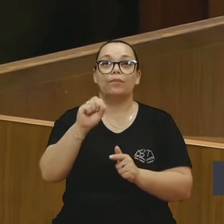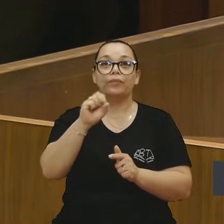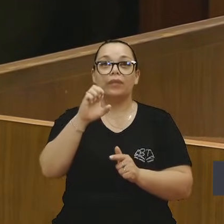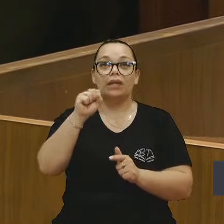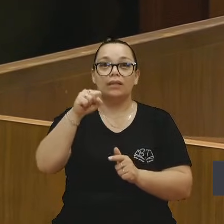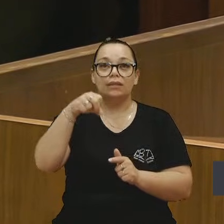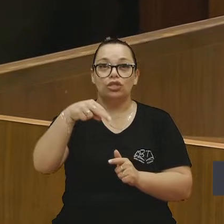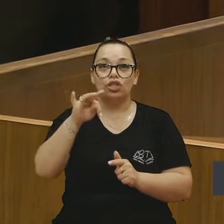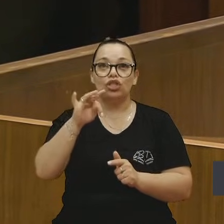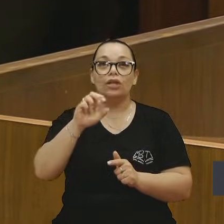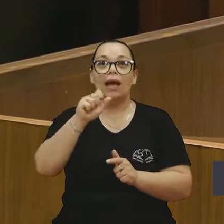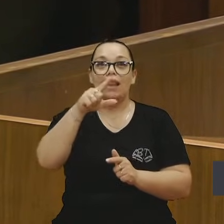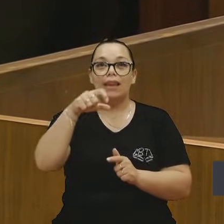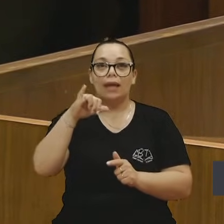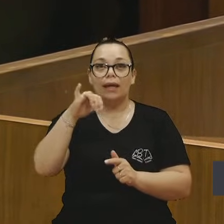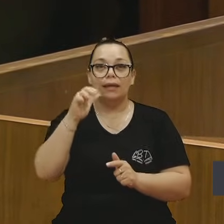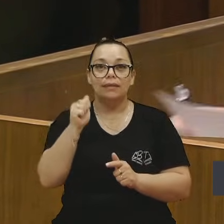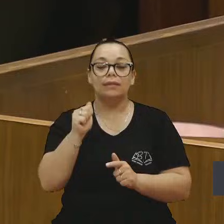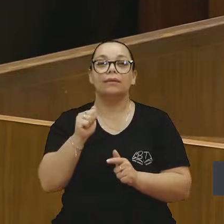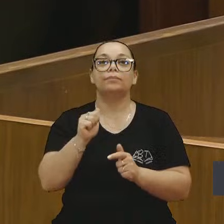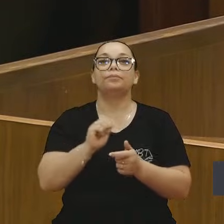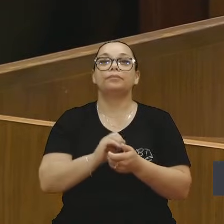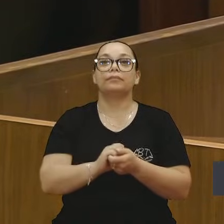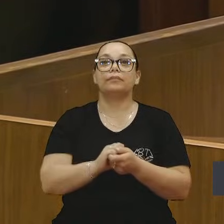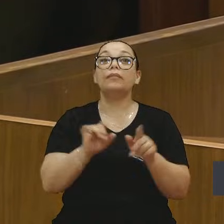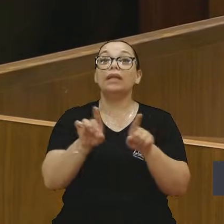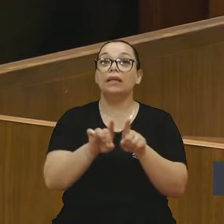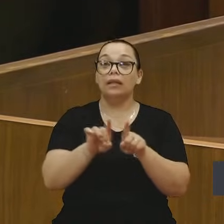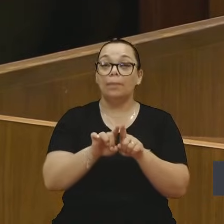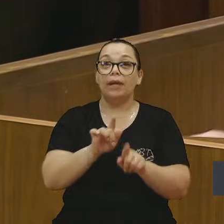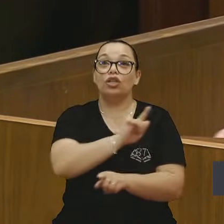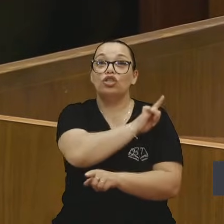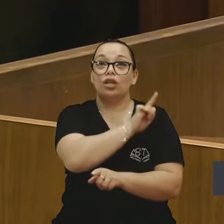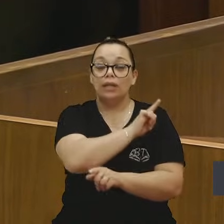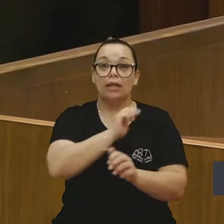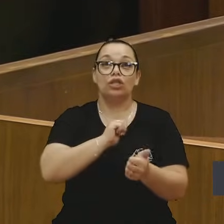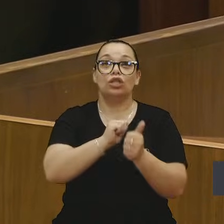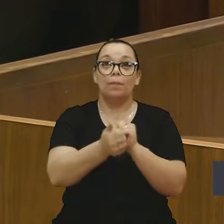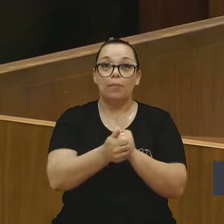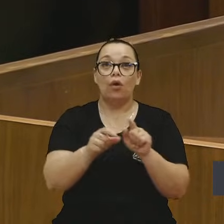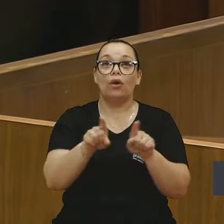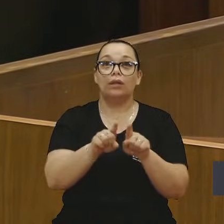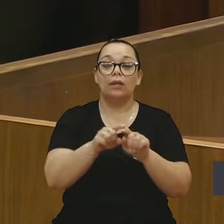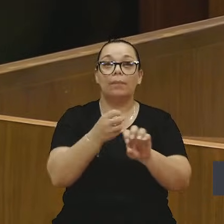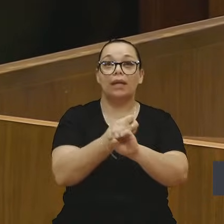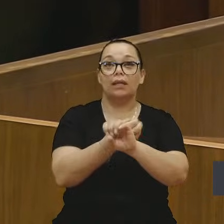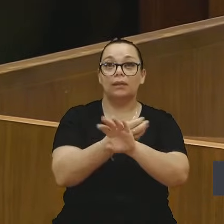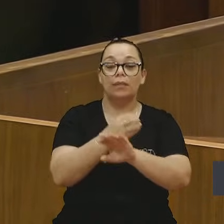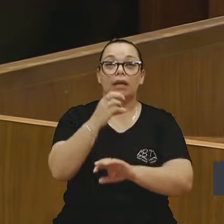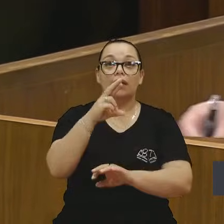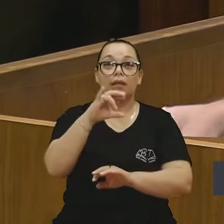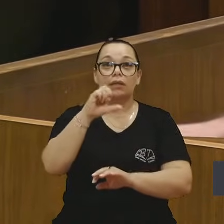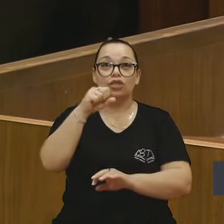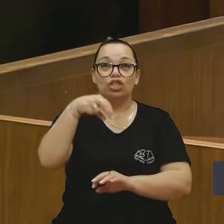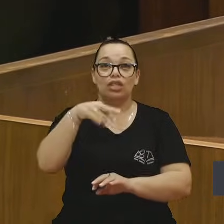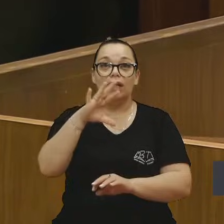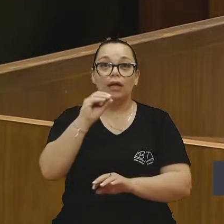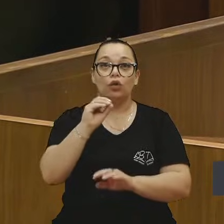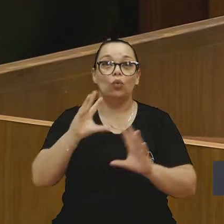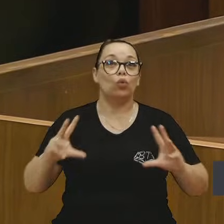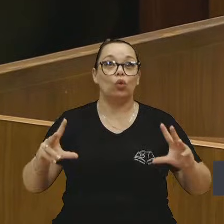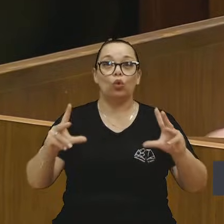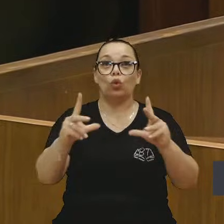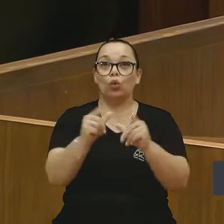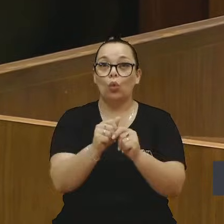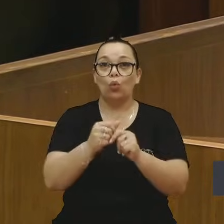Caxias, Alexia Meuer, também gerente de Esporte e Lazer da SMED, Cristiano Nunes, a todos que